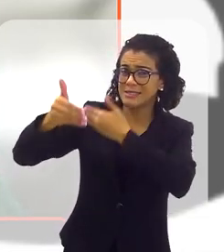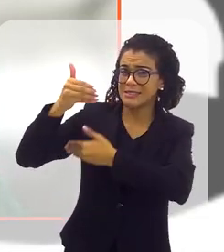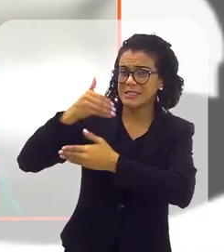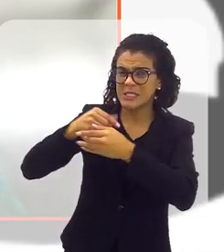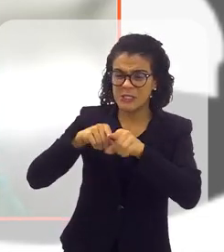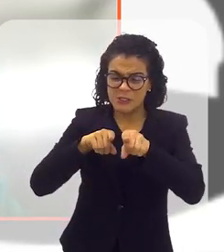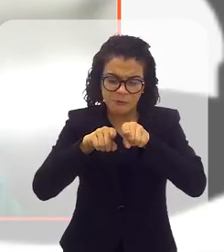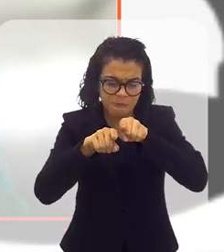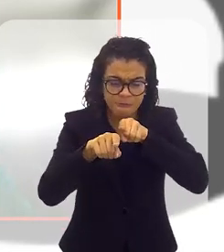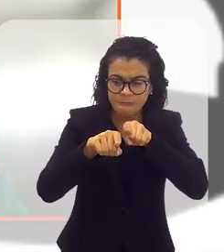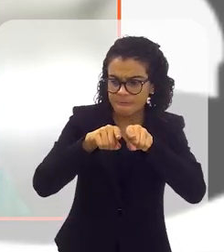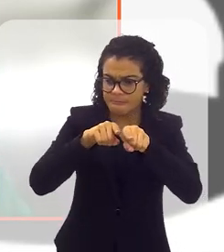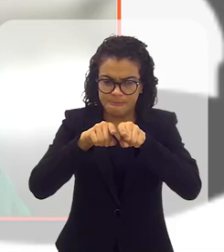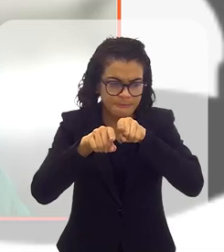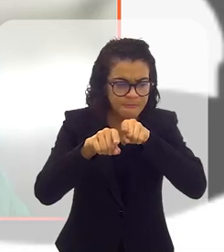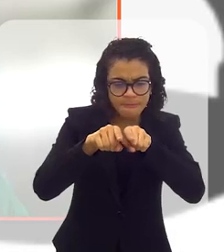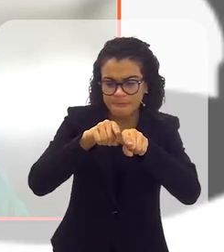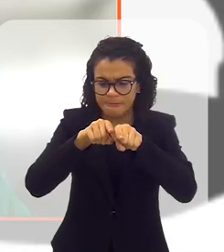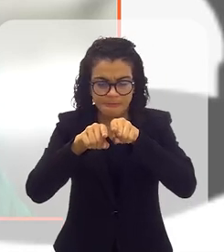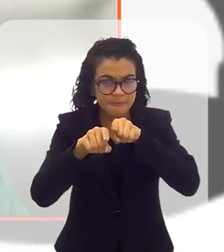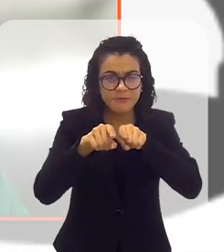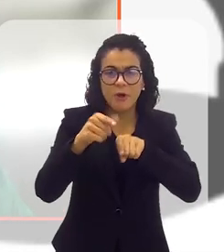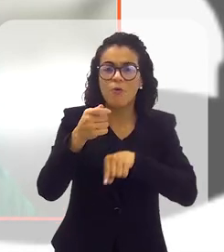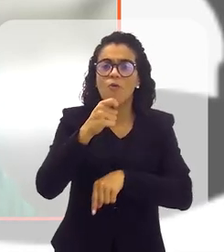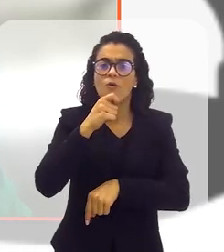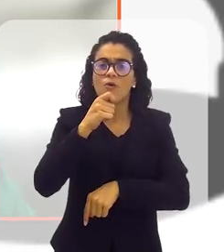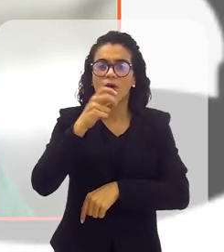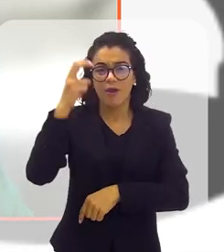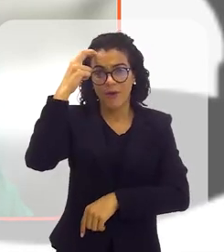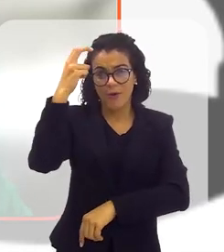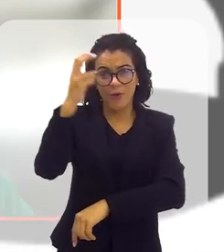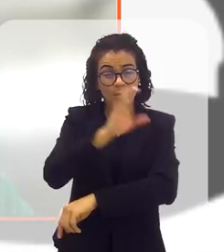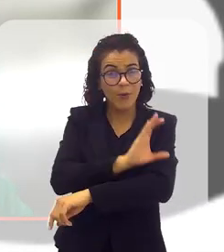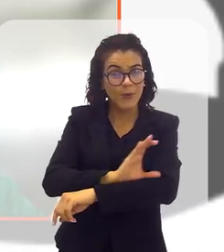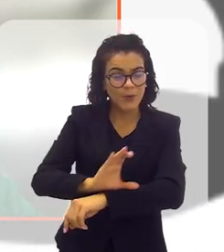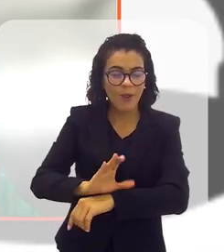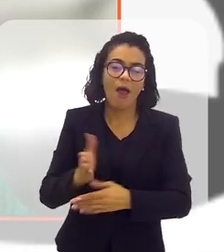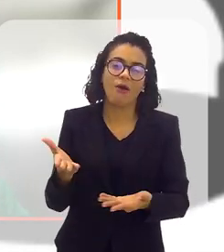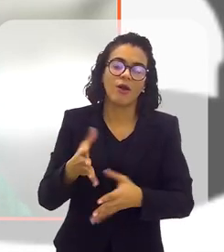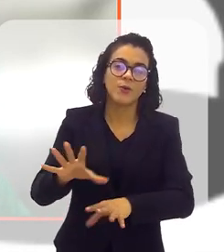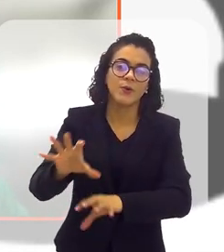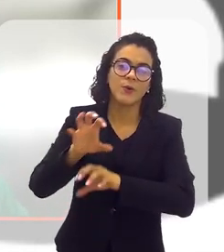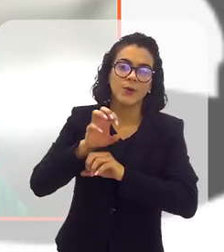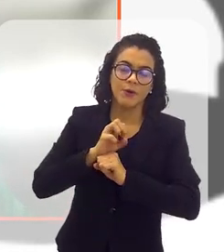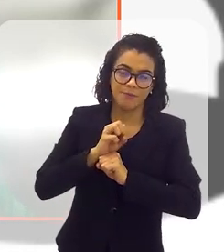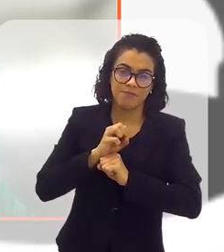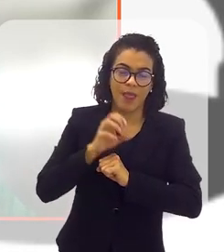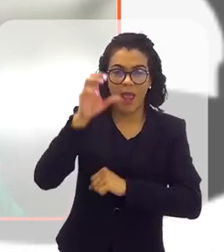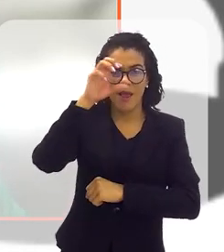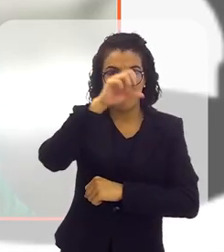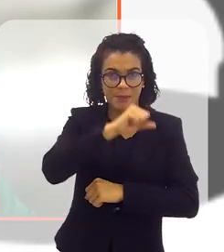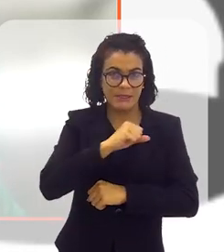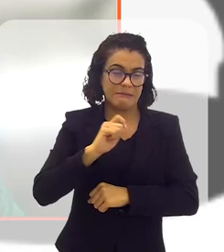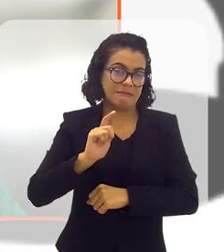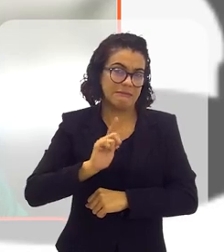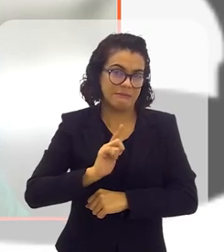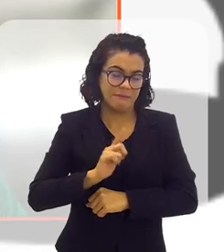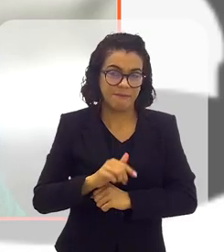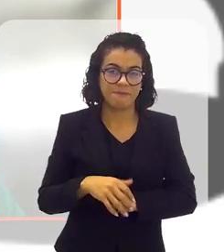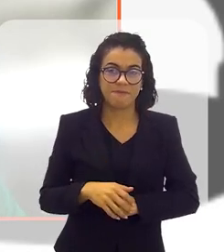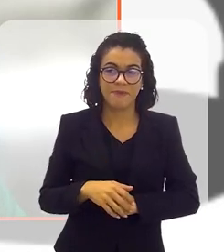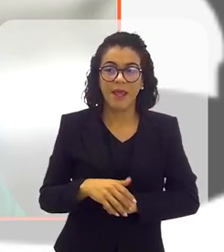se antes eram mais competitivas e não tinham essa cultura, elas passam a ter. Então, é um trabalho